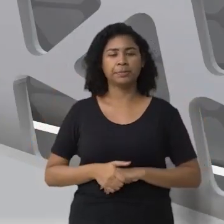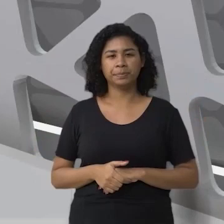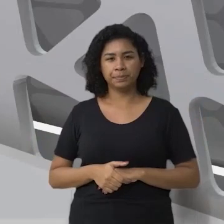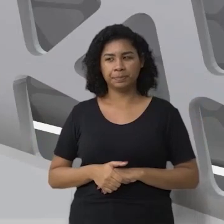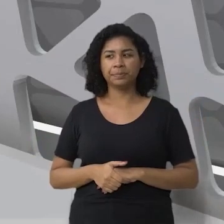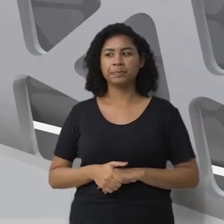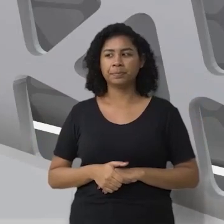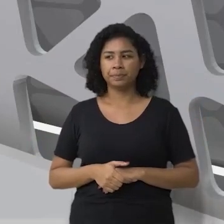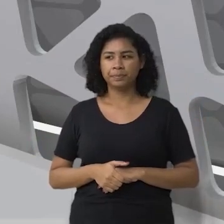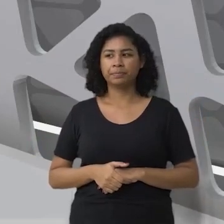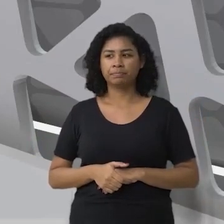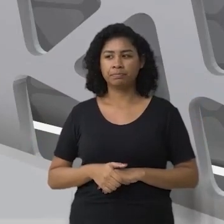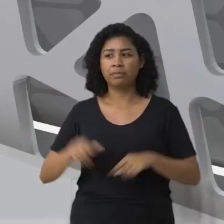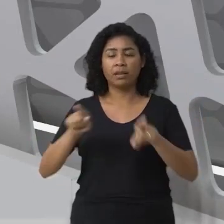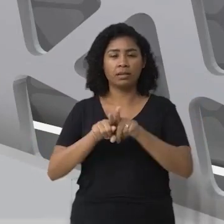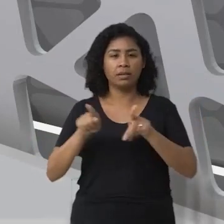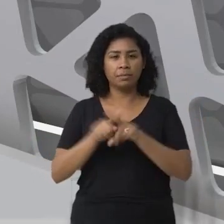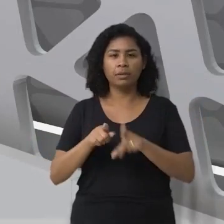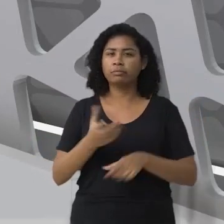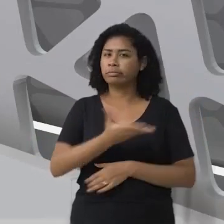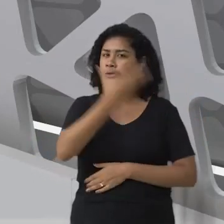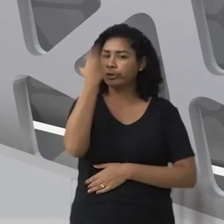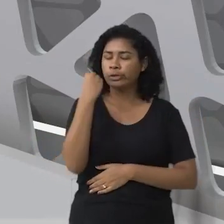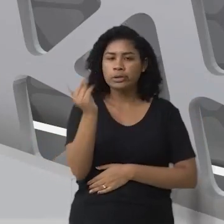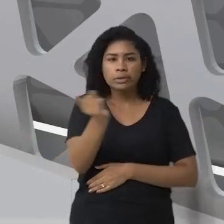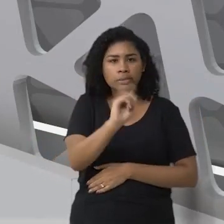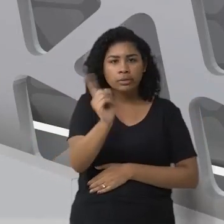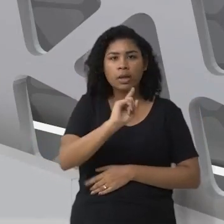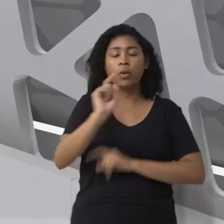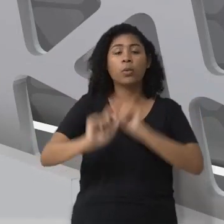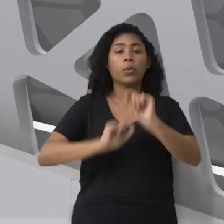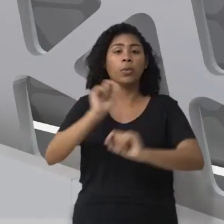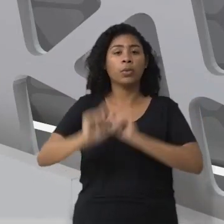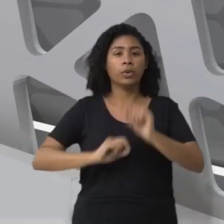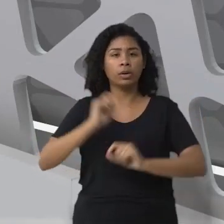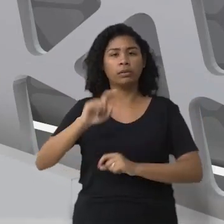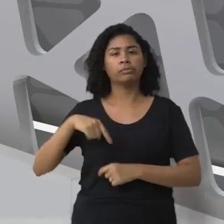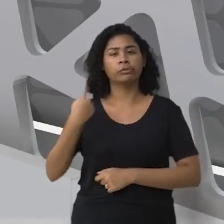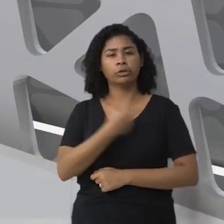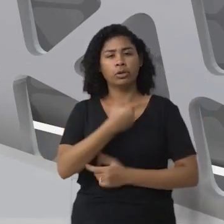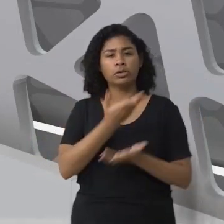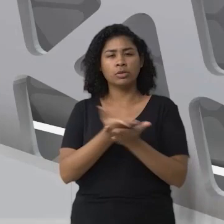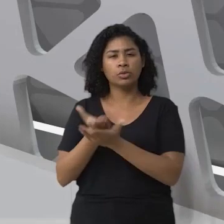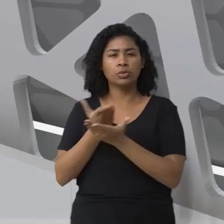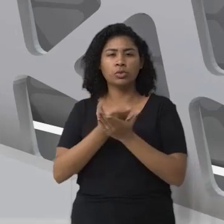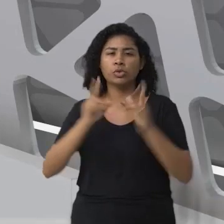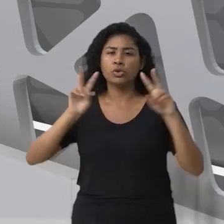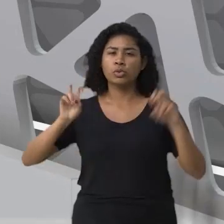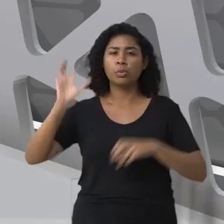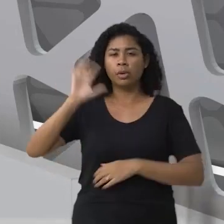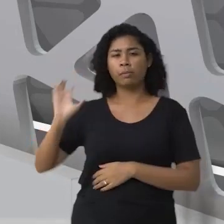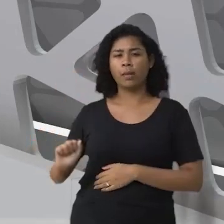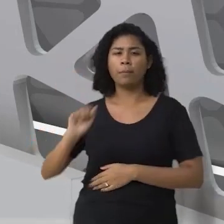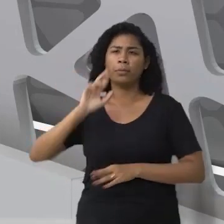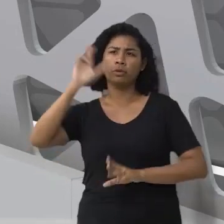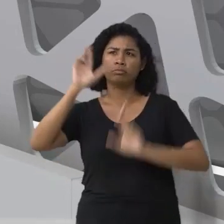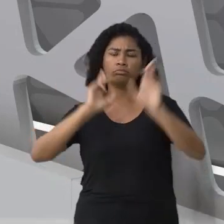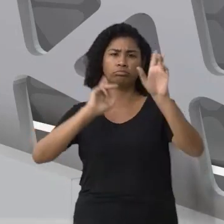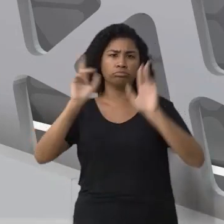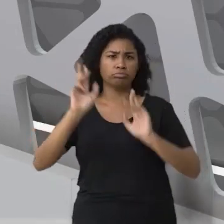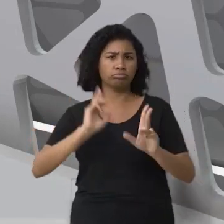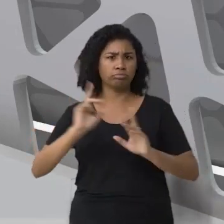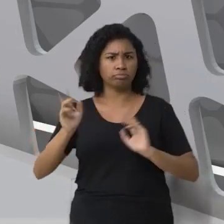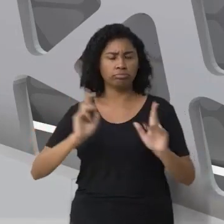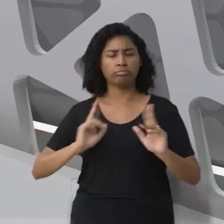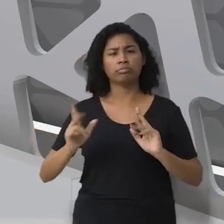tá certo? E também não podemos esquecer que nós estudamos ali sobre os mapas, diferentes